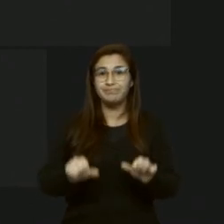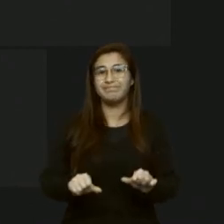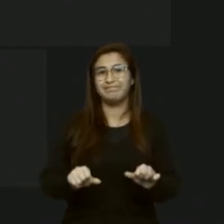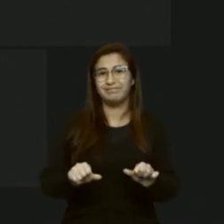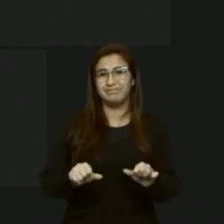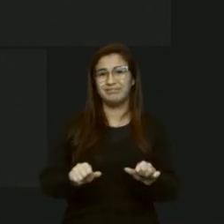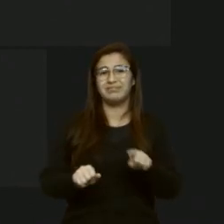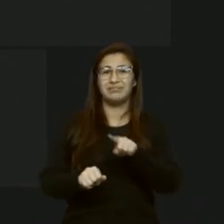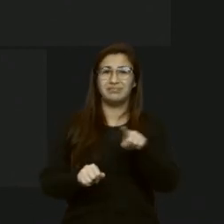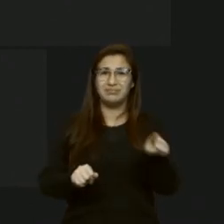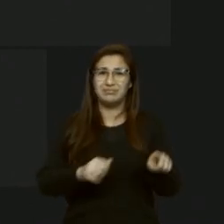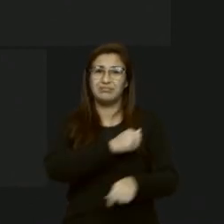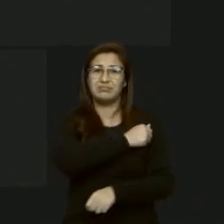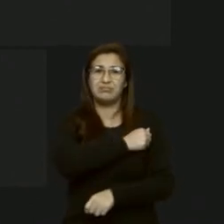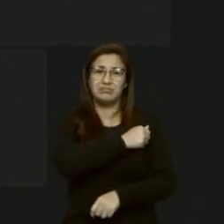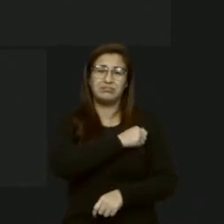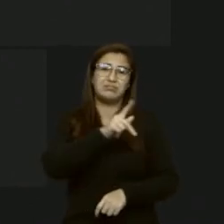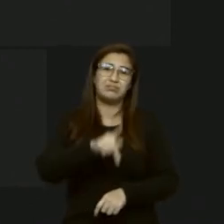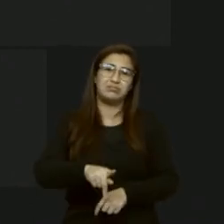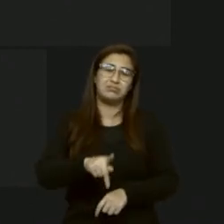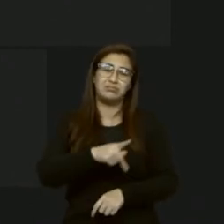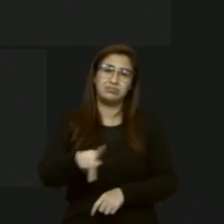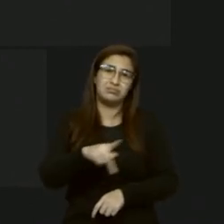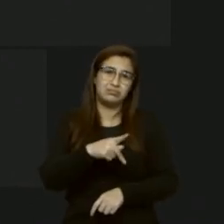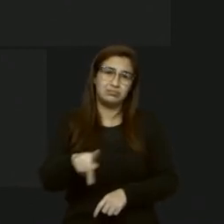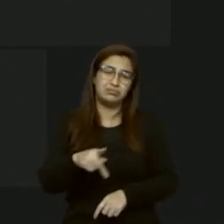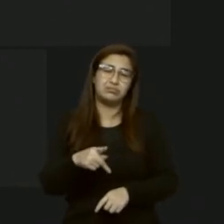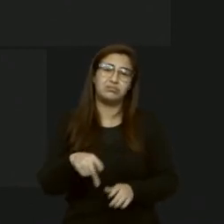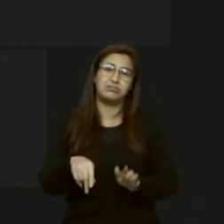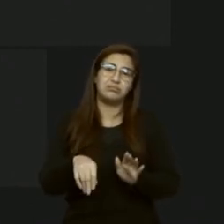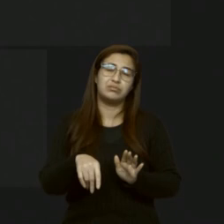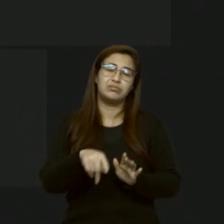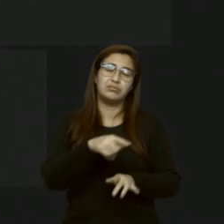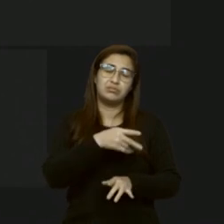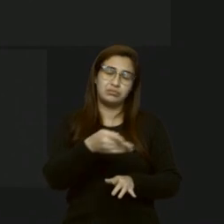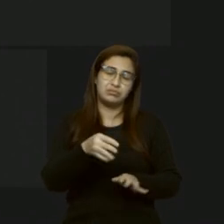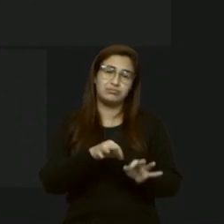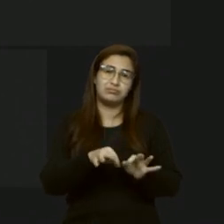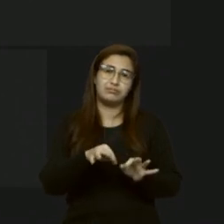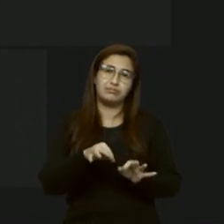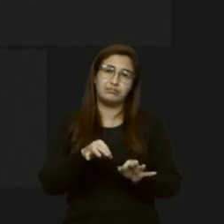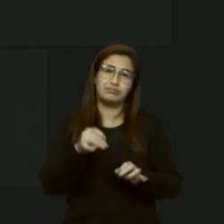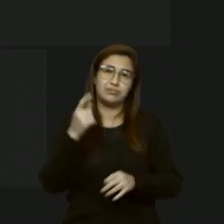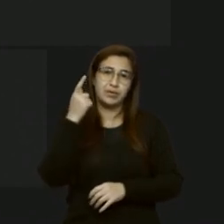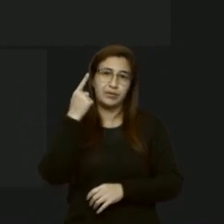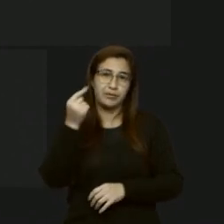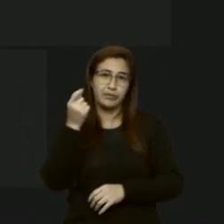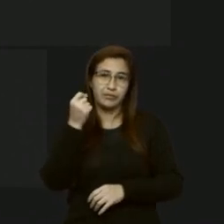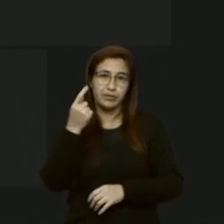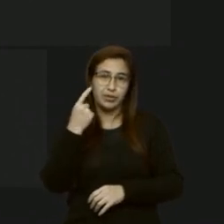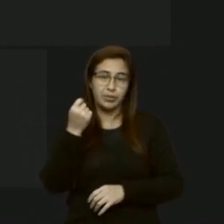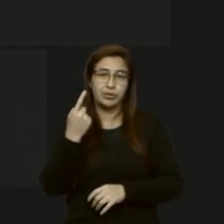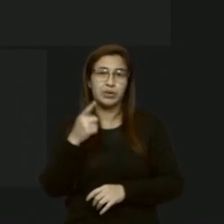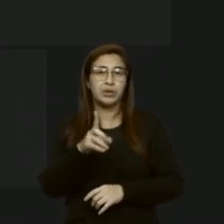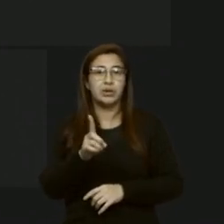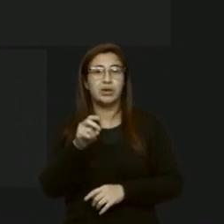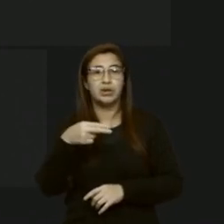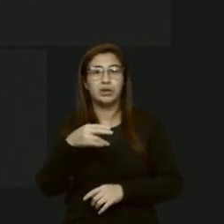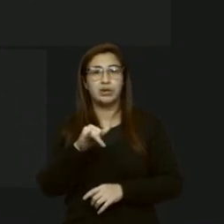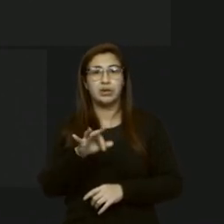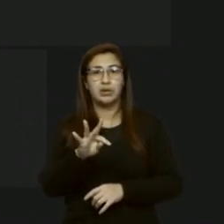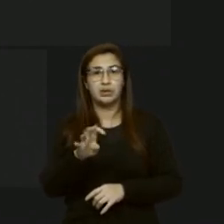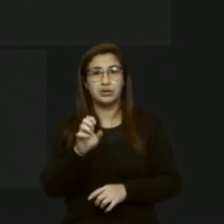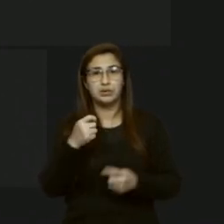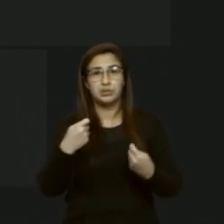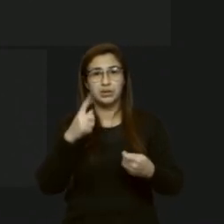envolvendo algum aluno, algum professor do Instituto Federal ali, para que alguma autoridade e o DENIT tome providências. Então, fica esse